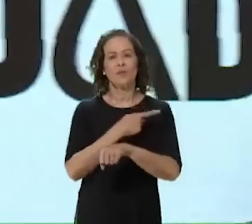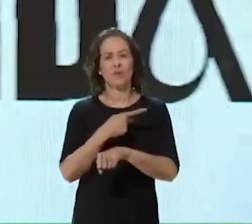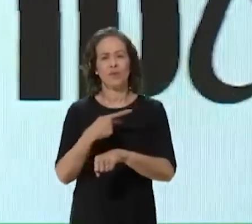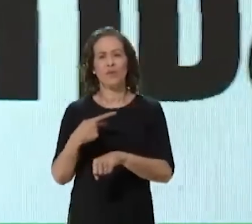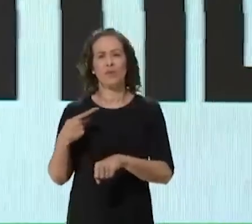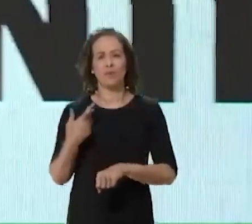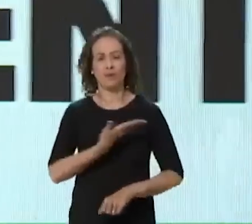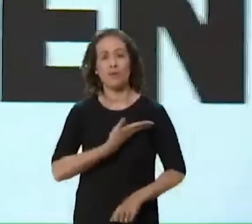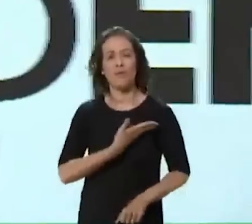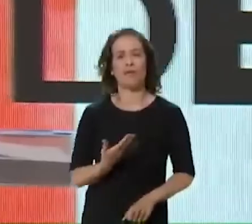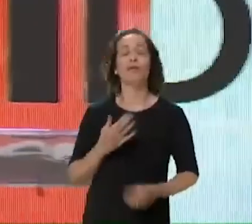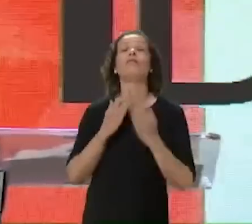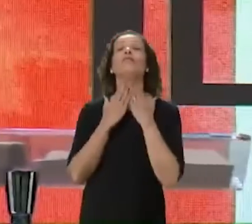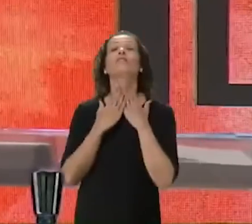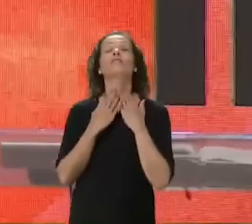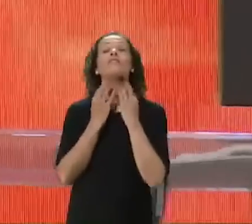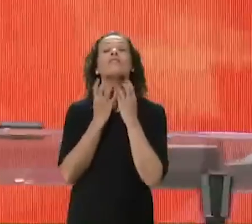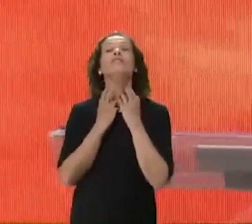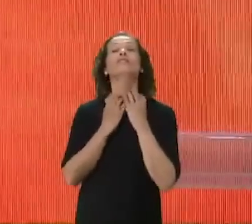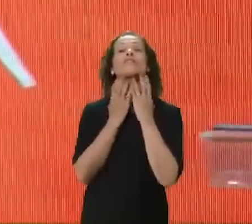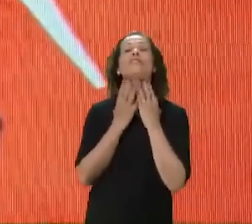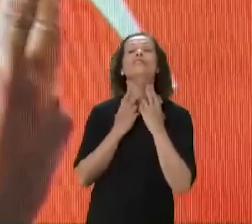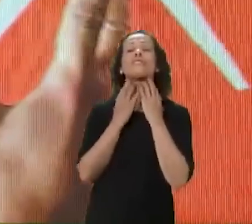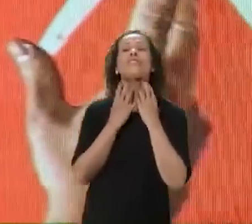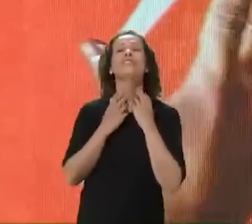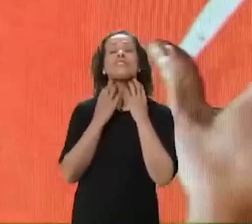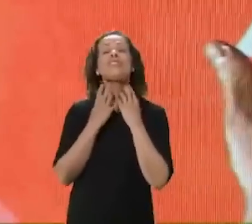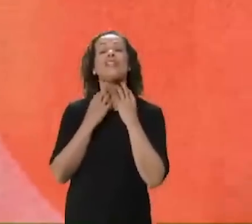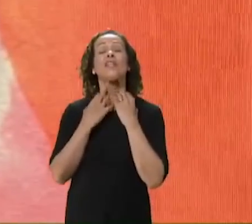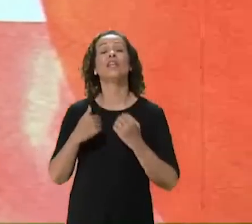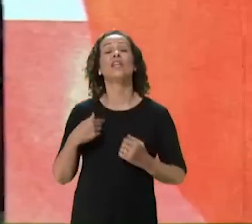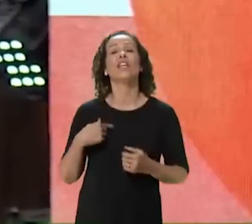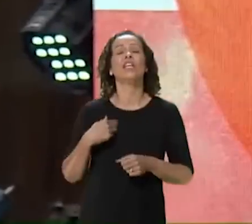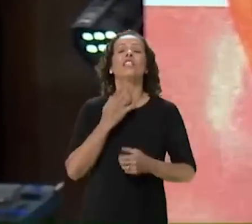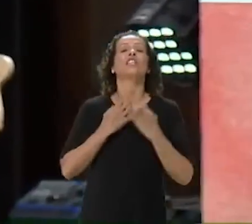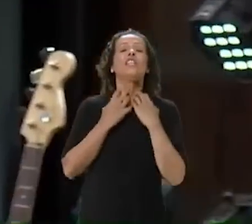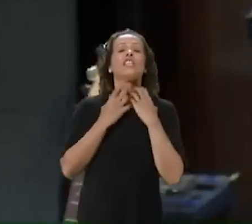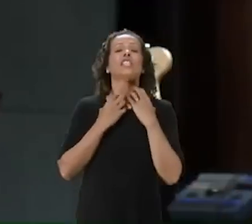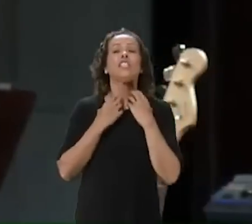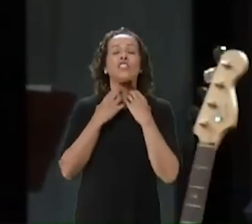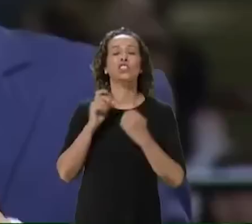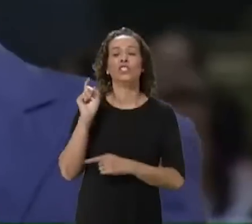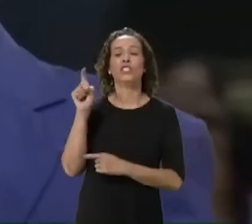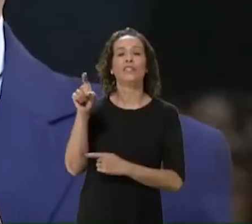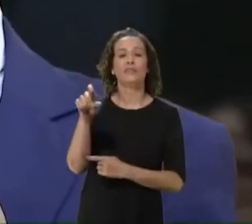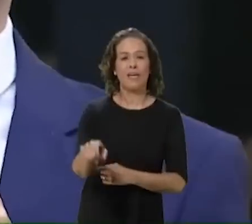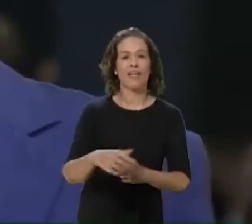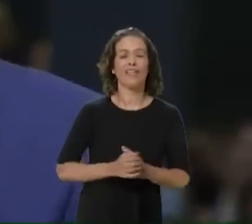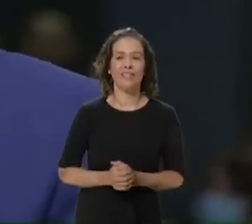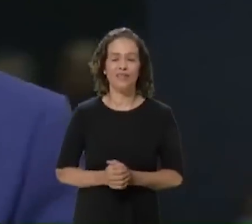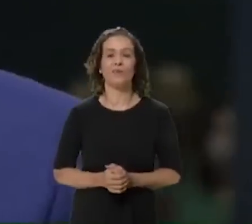uma coceira na garganta e comecei a empolar. Eu tenho grave alergia contra camarão e o médico já me falou, o alergista, olha, eu